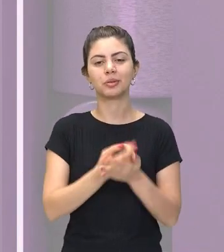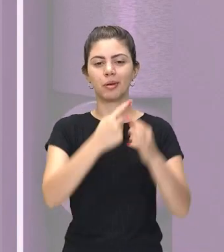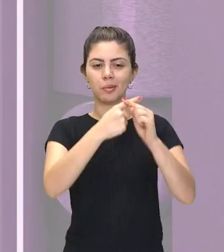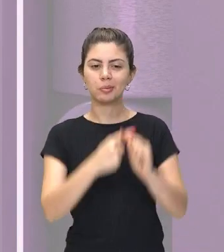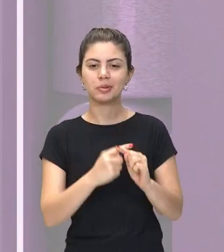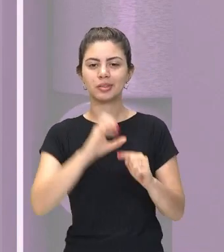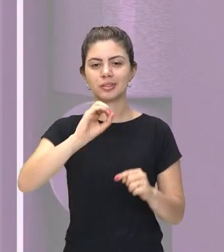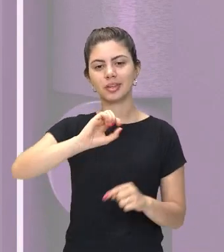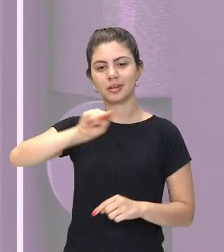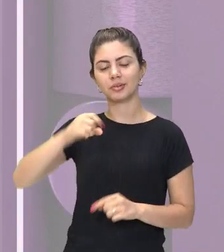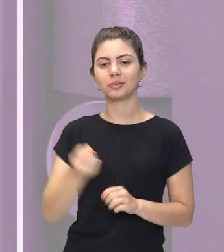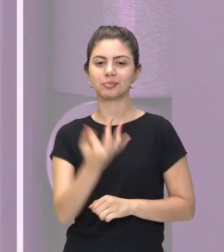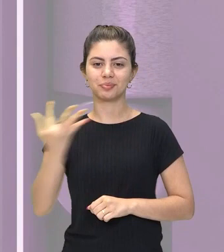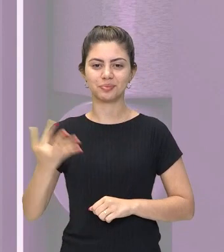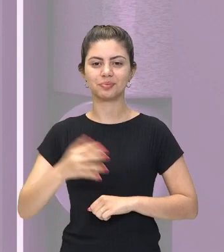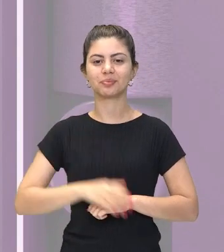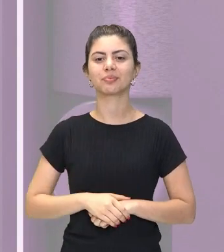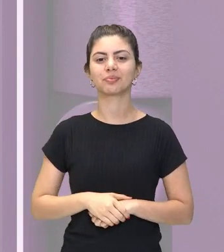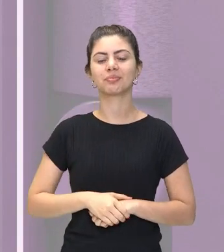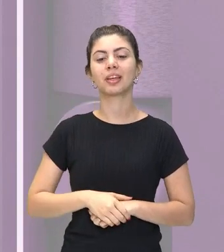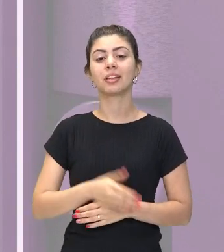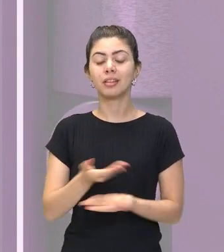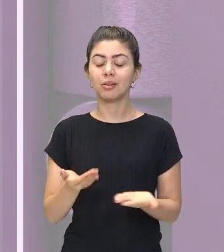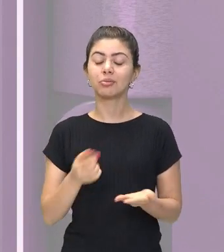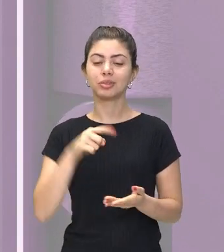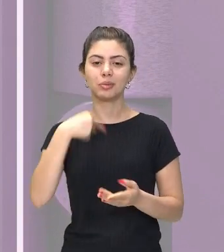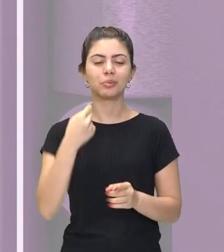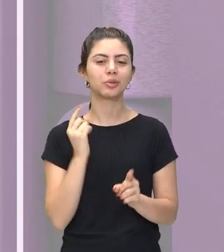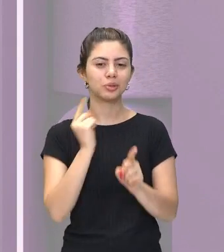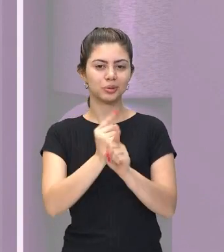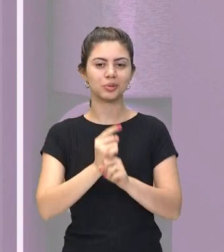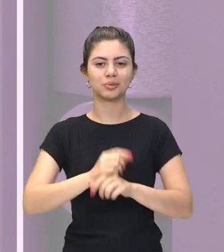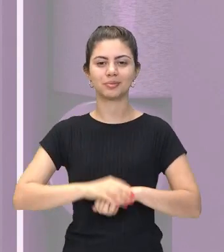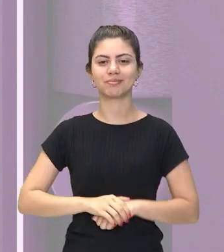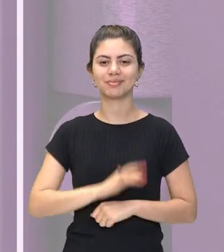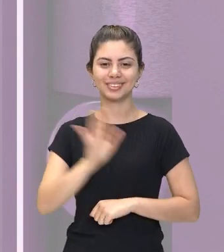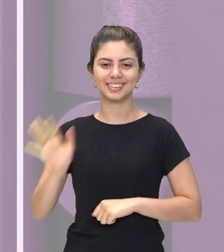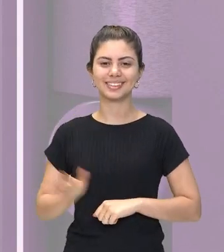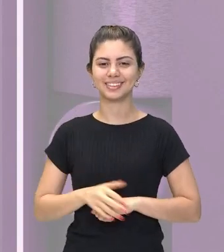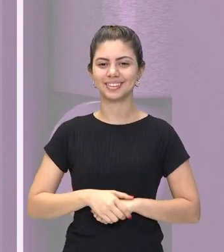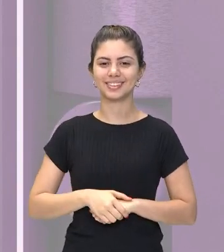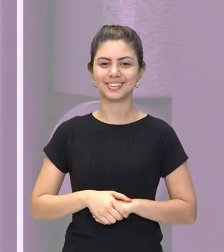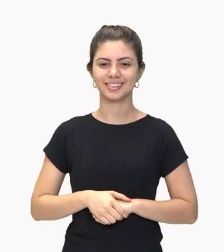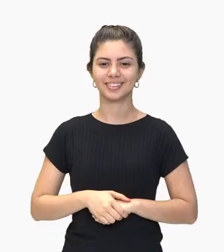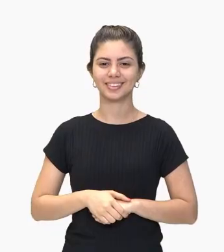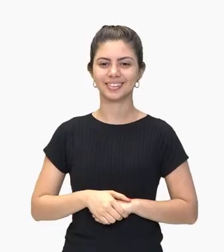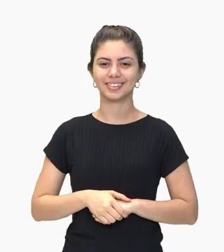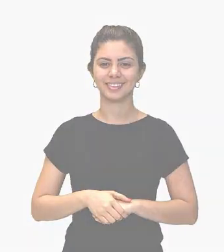multiplicação com números decimais e eu espero encontrá-los aqui numa próxima oportunidade. Até mais!